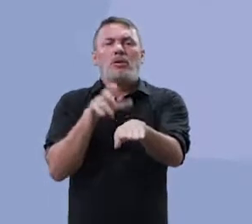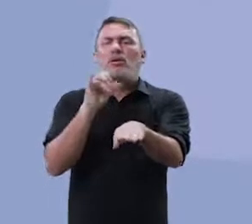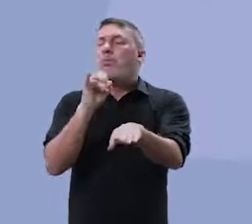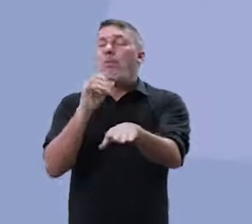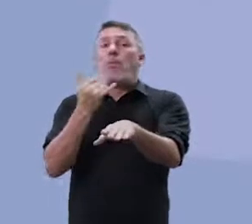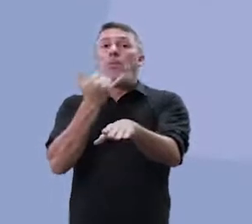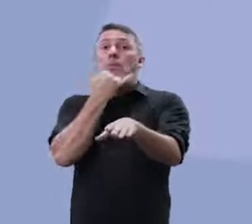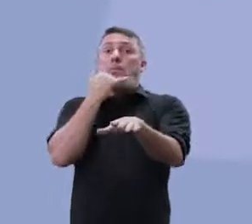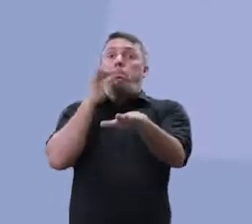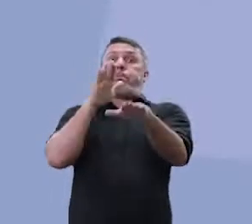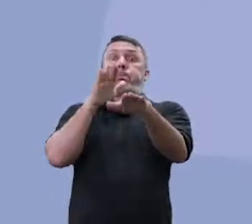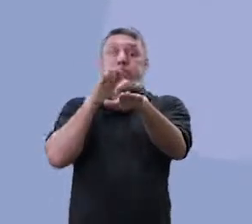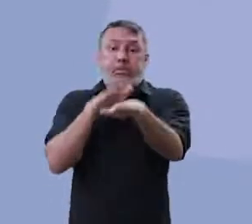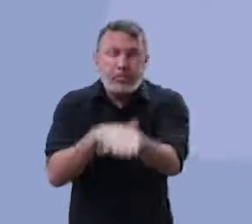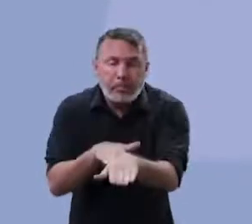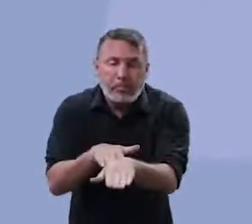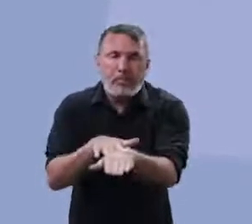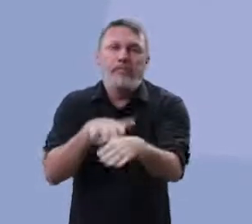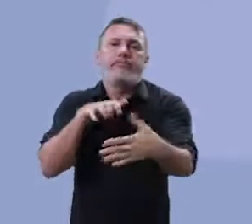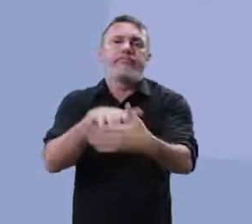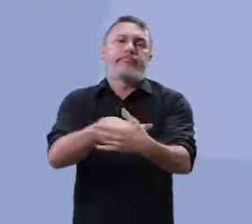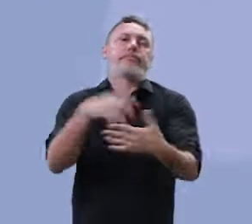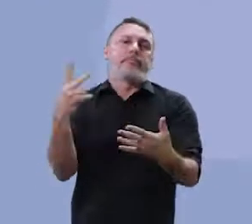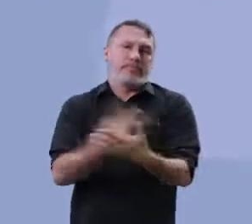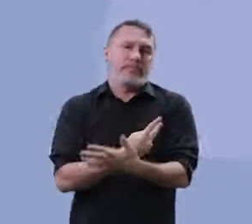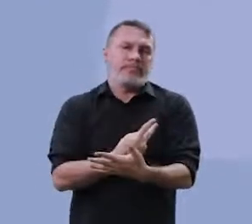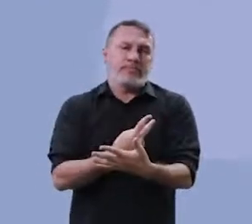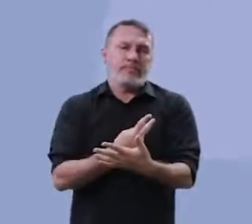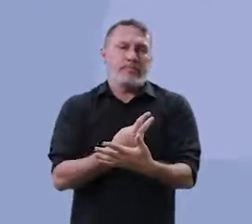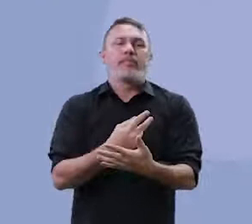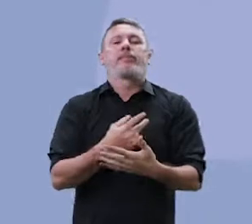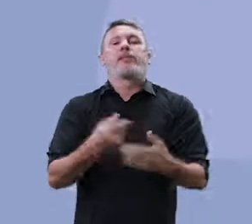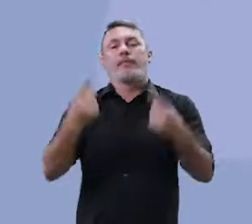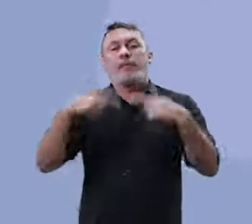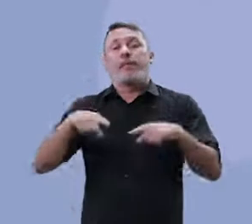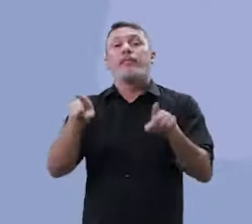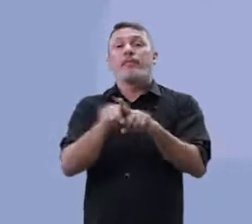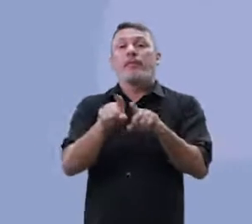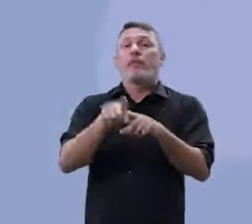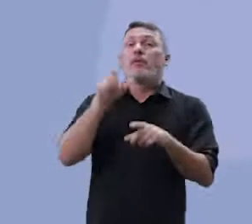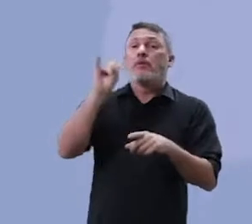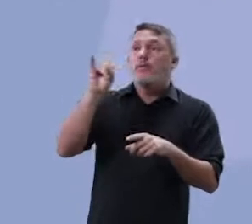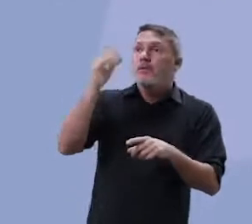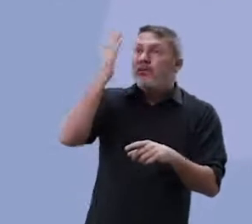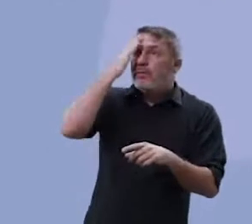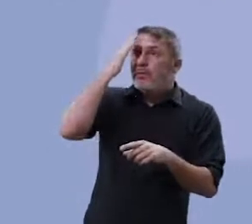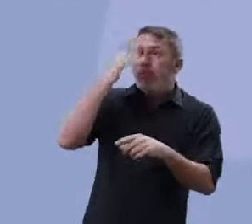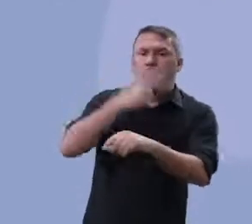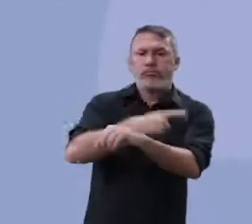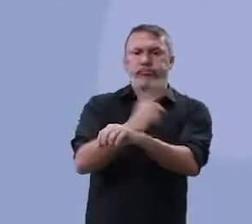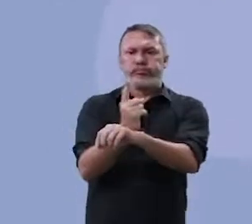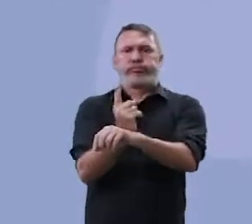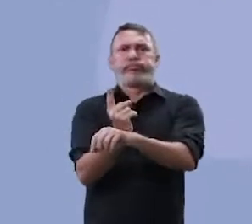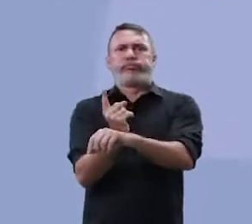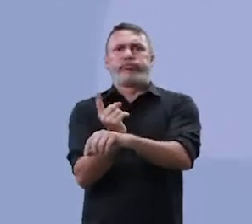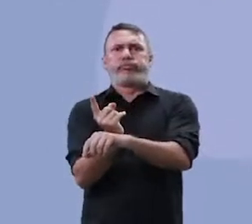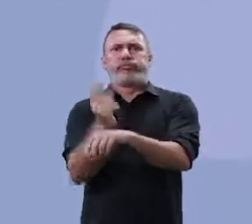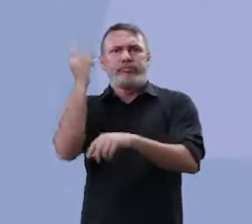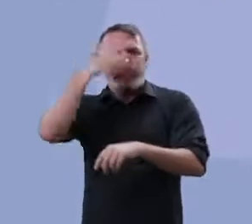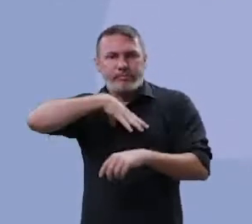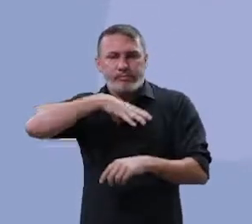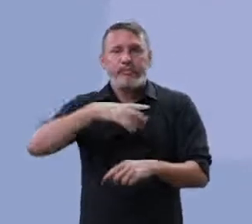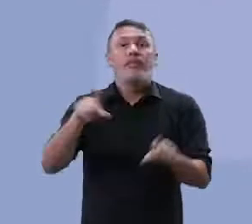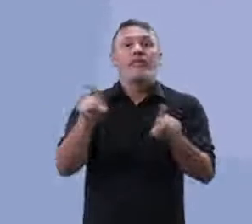Aí você precisa frear, brecar o carro por algum motivo, tem a colisão. Dirigir acima da velocidade permitida e